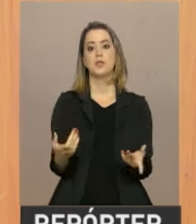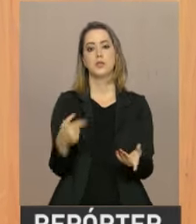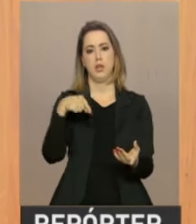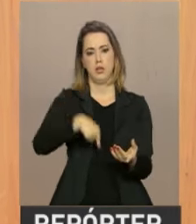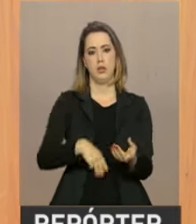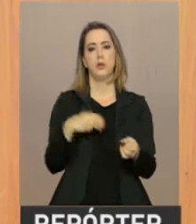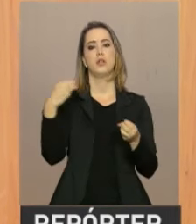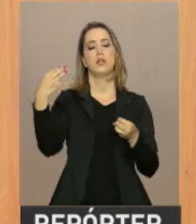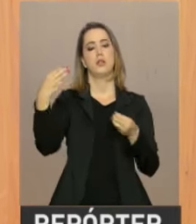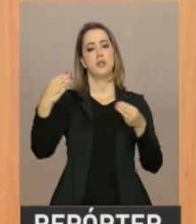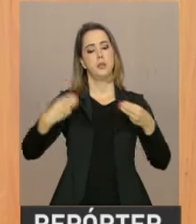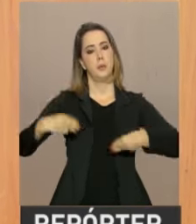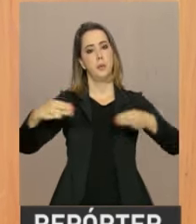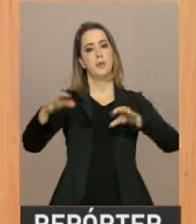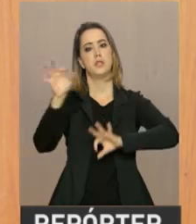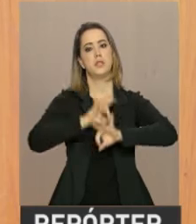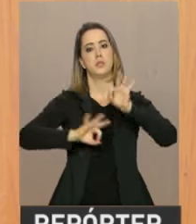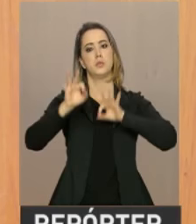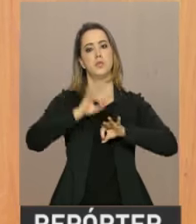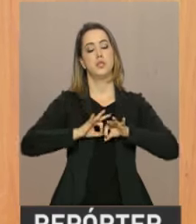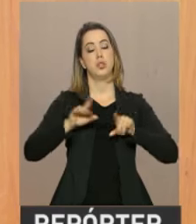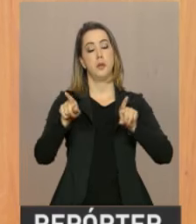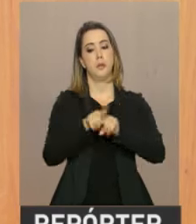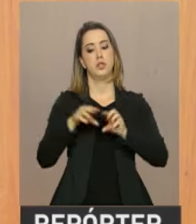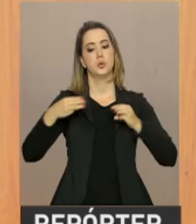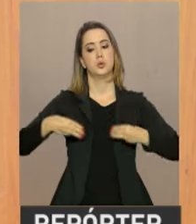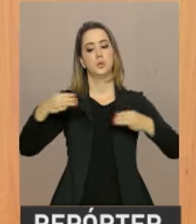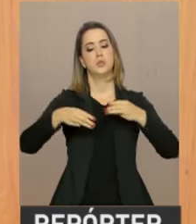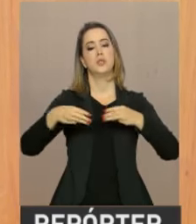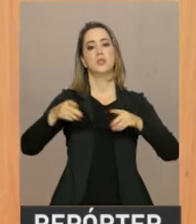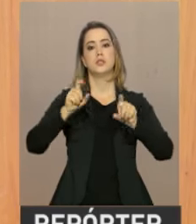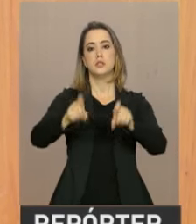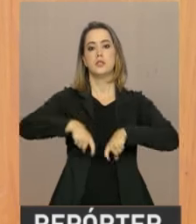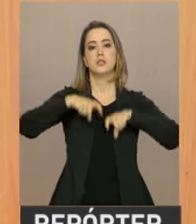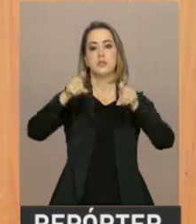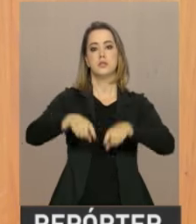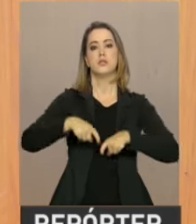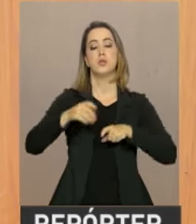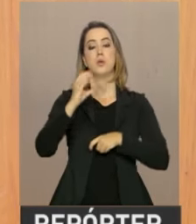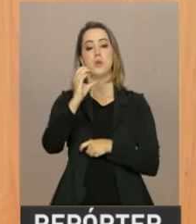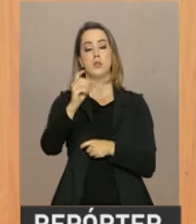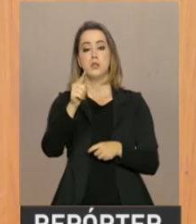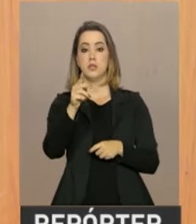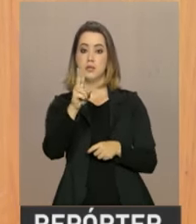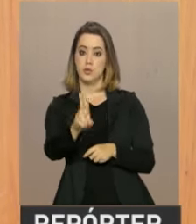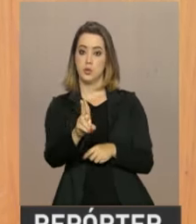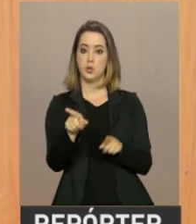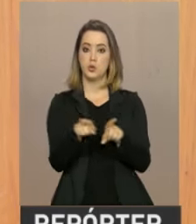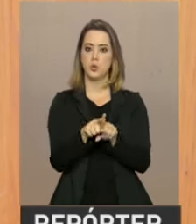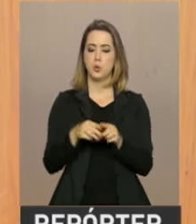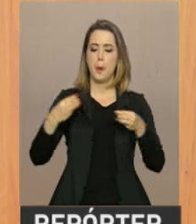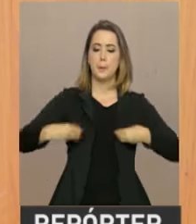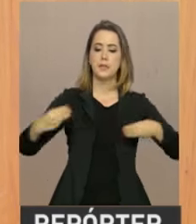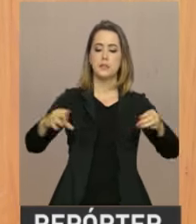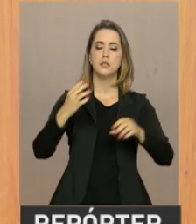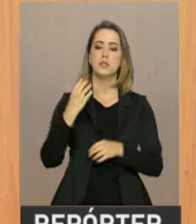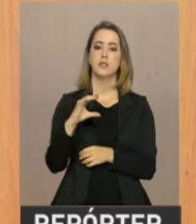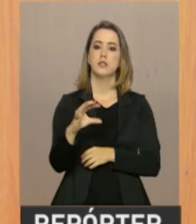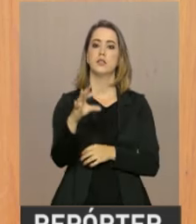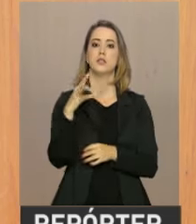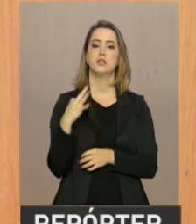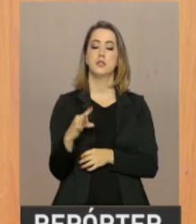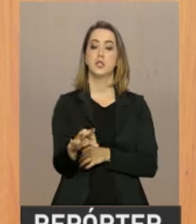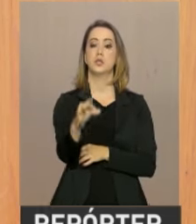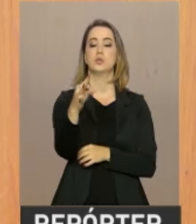planejamento Ministério da Agricultura a Controladoria Geral da União o ministério de Ciência Tecnologia inovações e